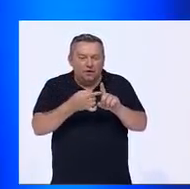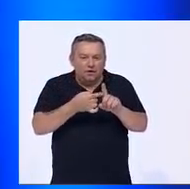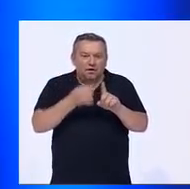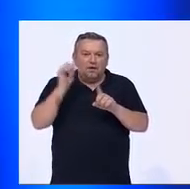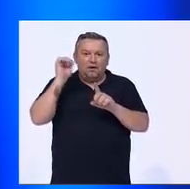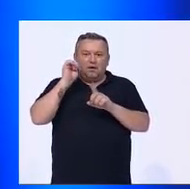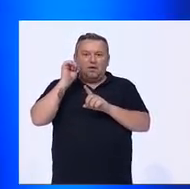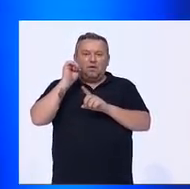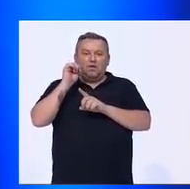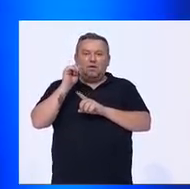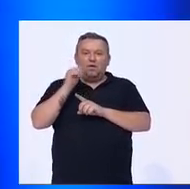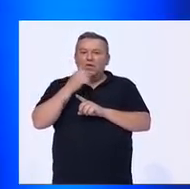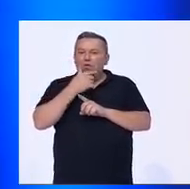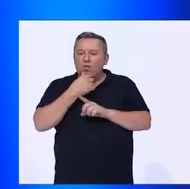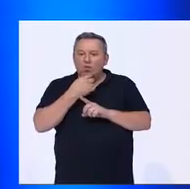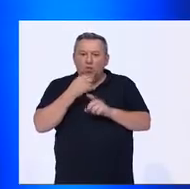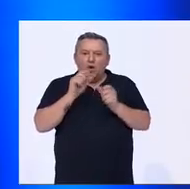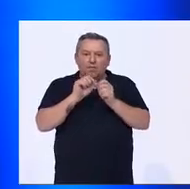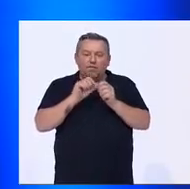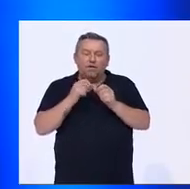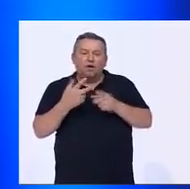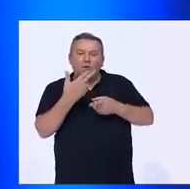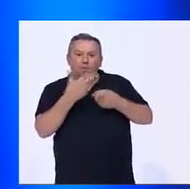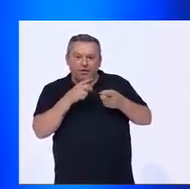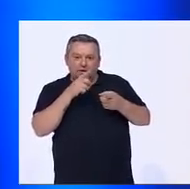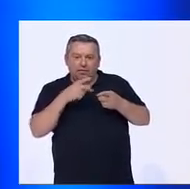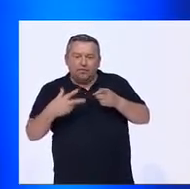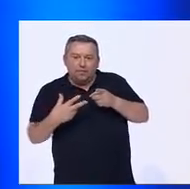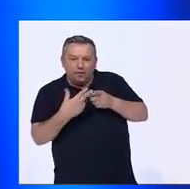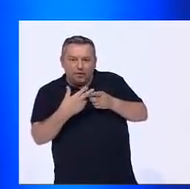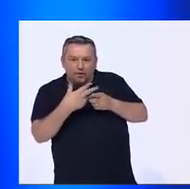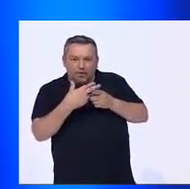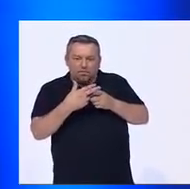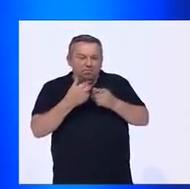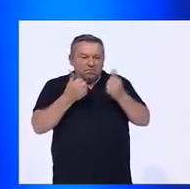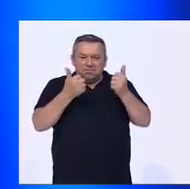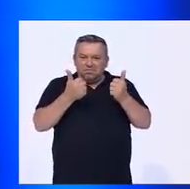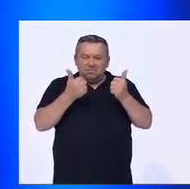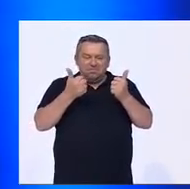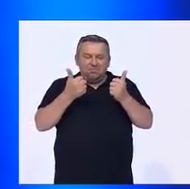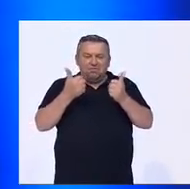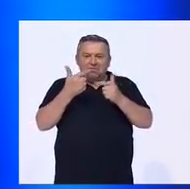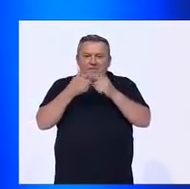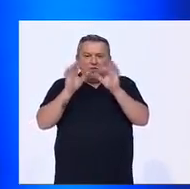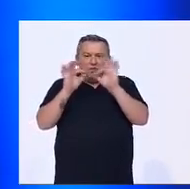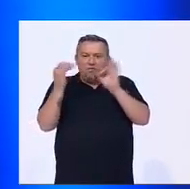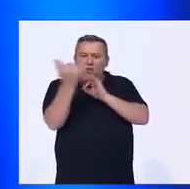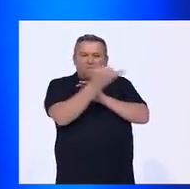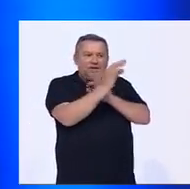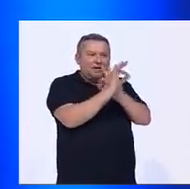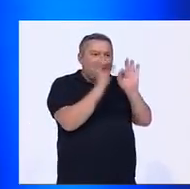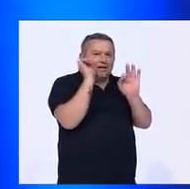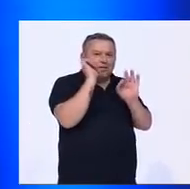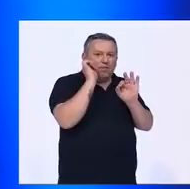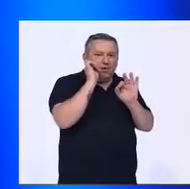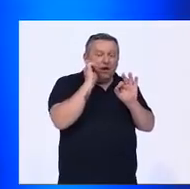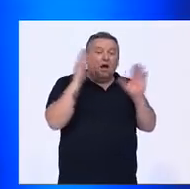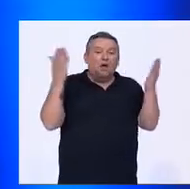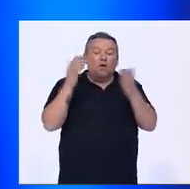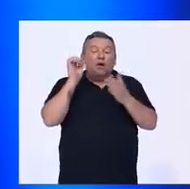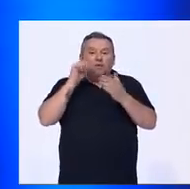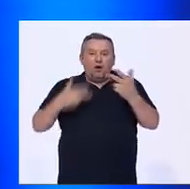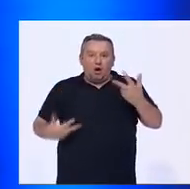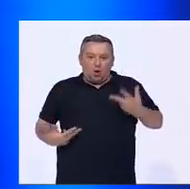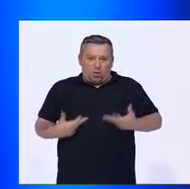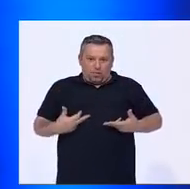o homem se vai fazer uma vasectomia, o marido, ele faz e não dá nenhuma satisfação à mulher. A mulher, se for fazer uma laqueadura